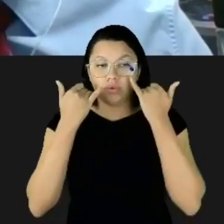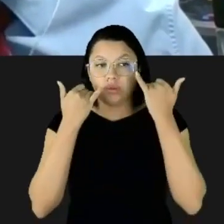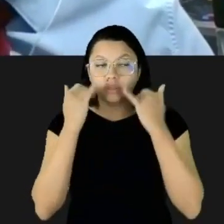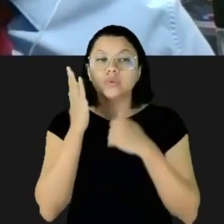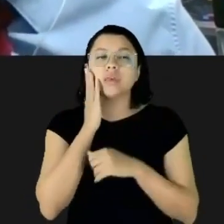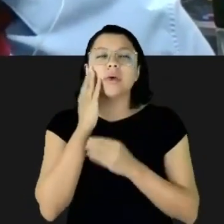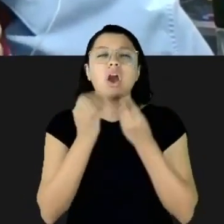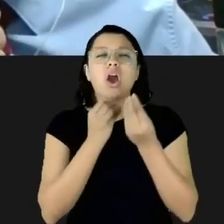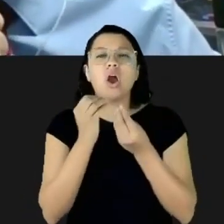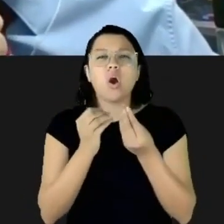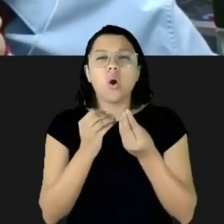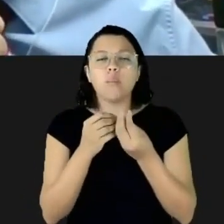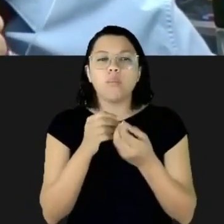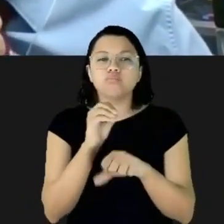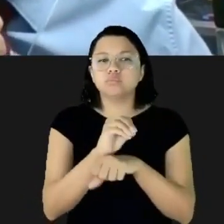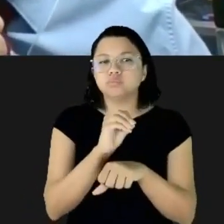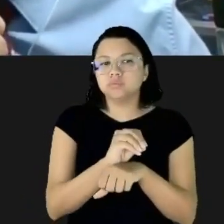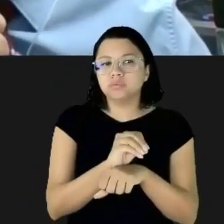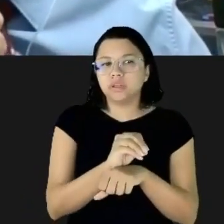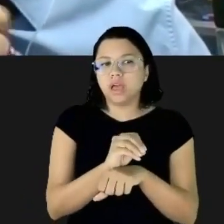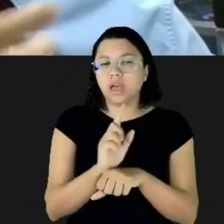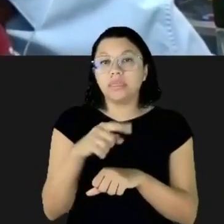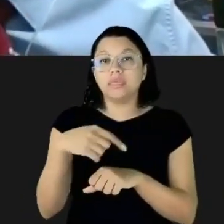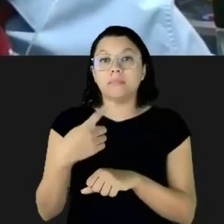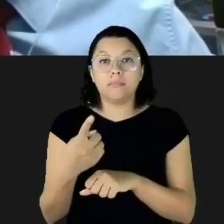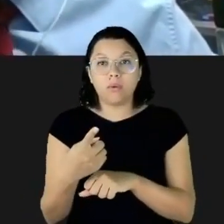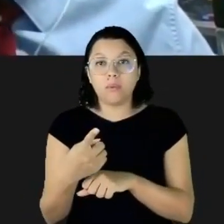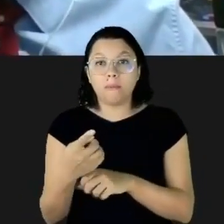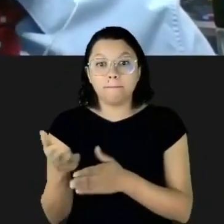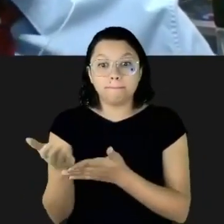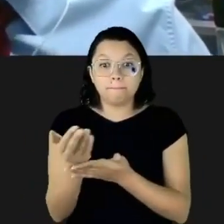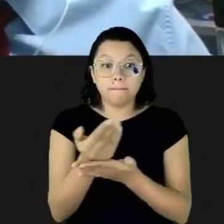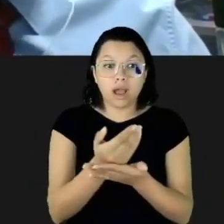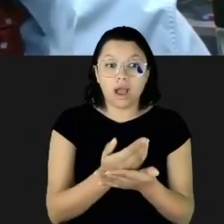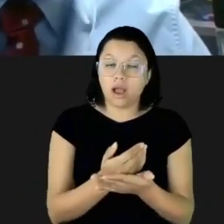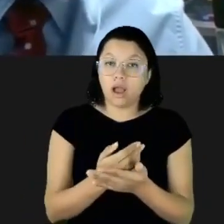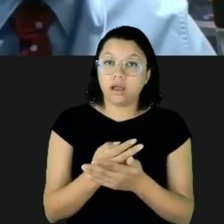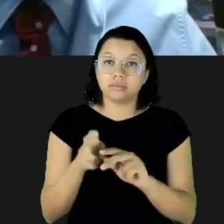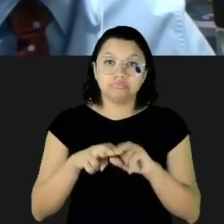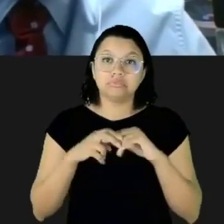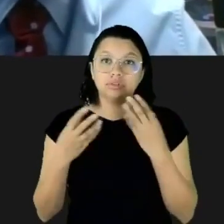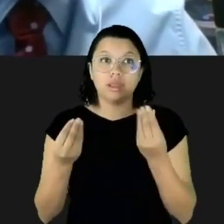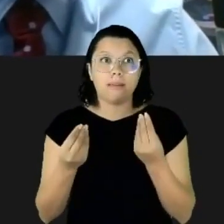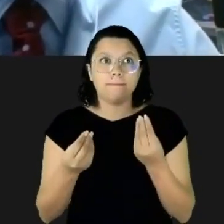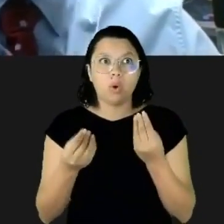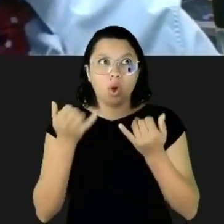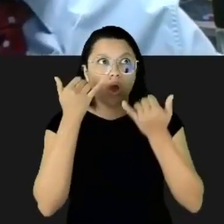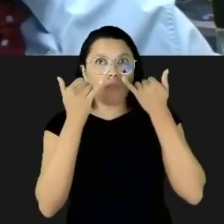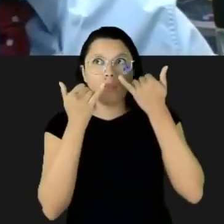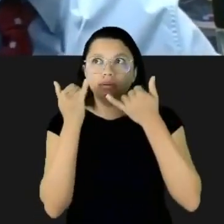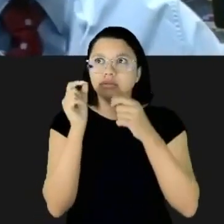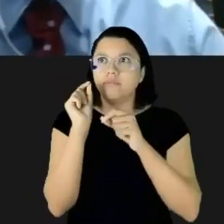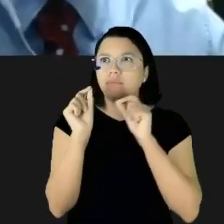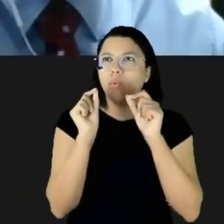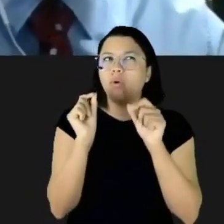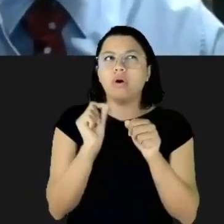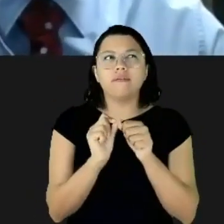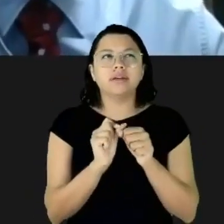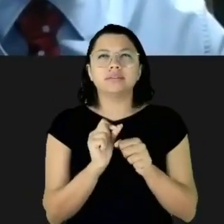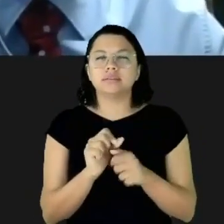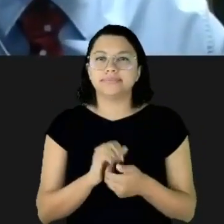tratá-los como e até como recuperar esses dados como você diante de tantas informações o que você pode fazer